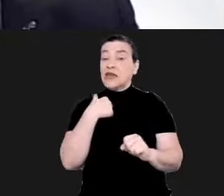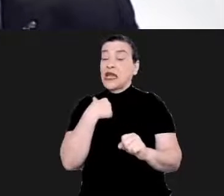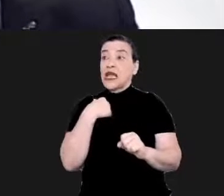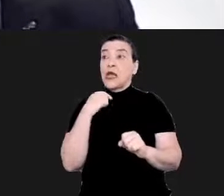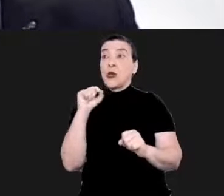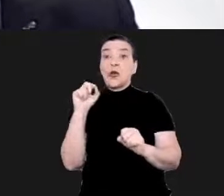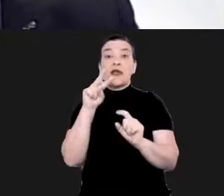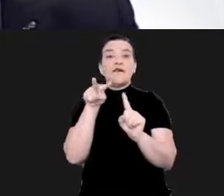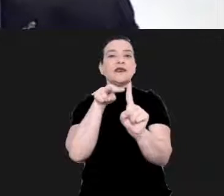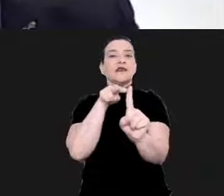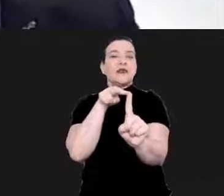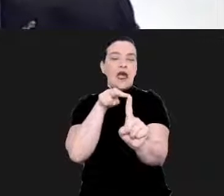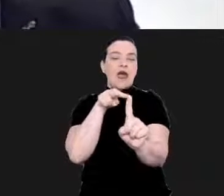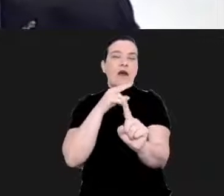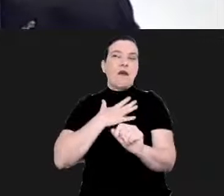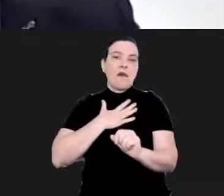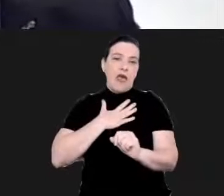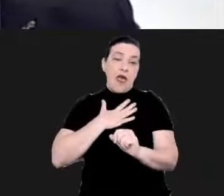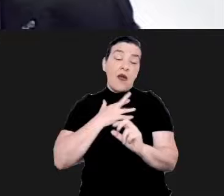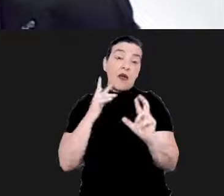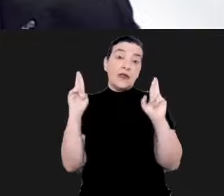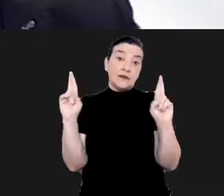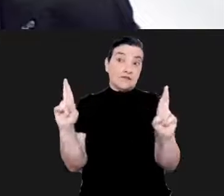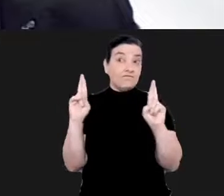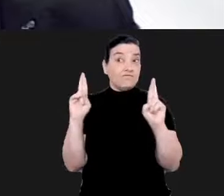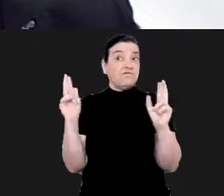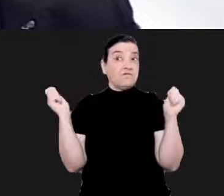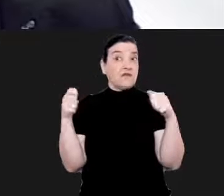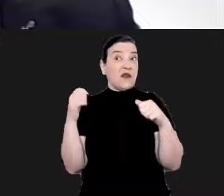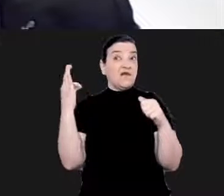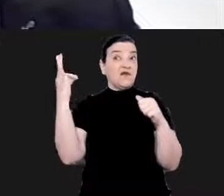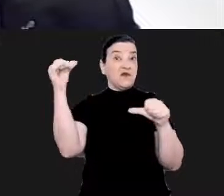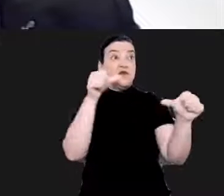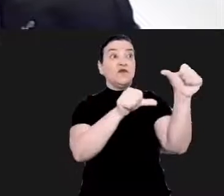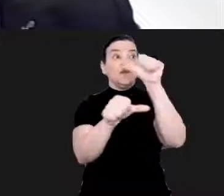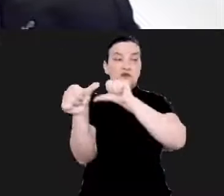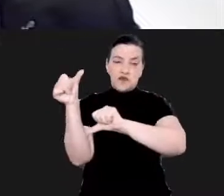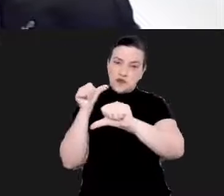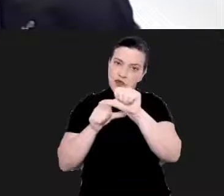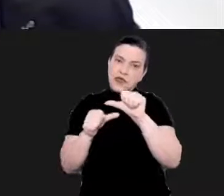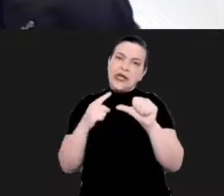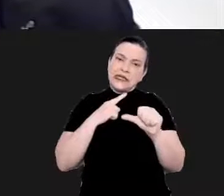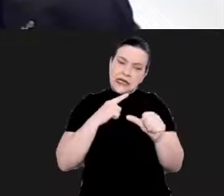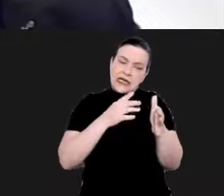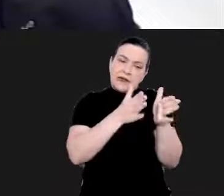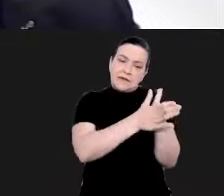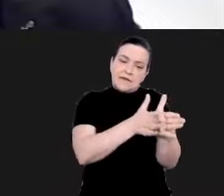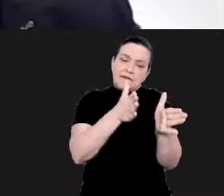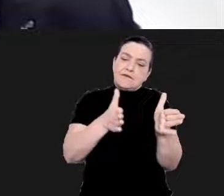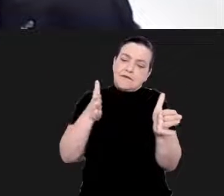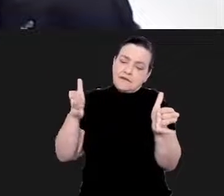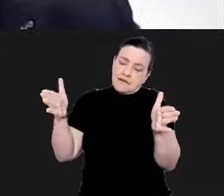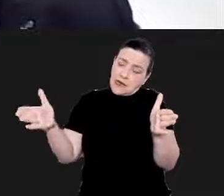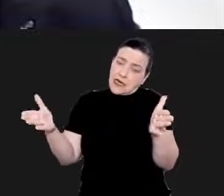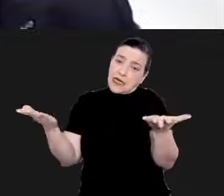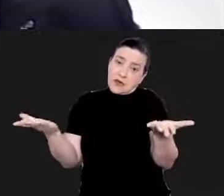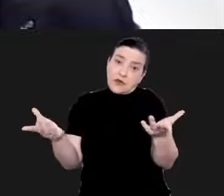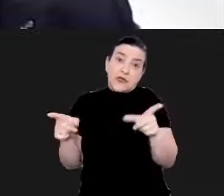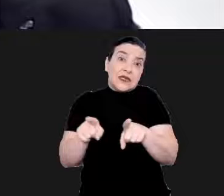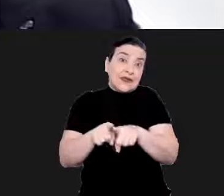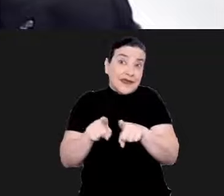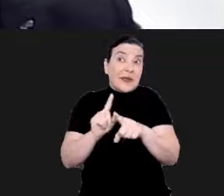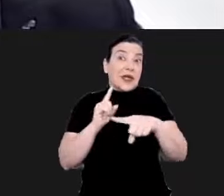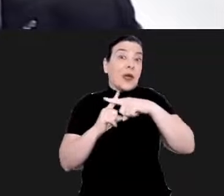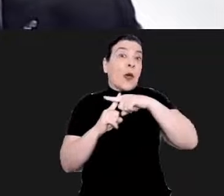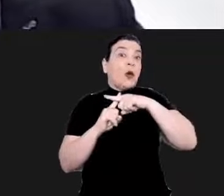visão é uma visão esperançosa, que é sem grandes bases para isso, ou uma visão otimista,